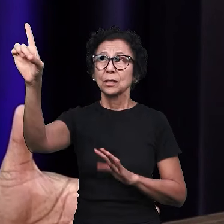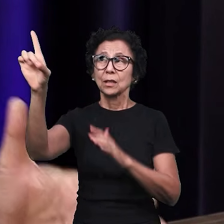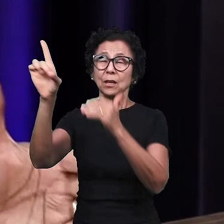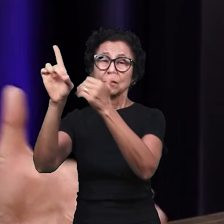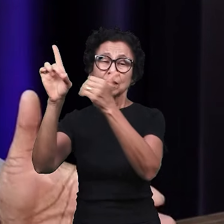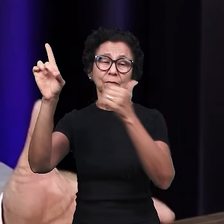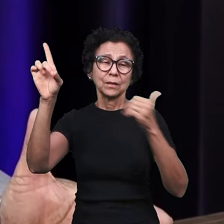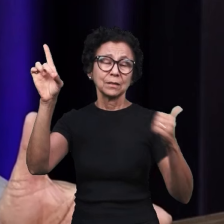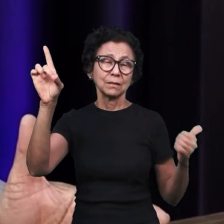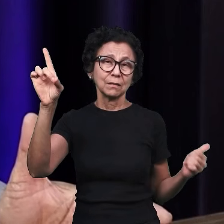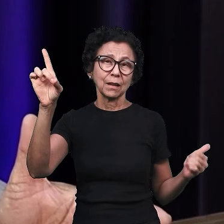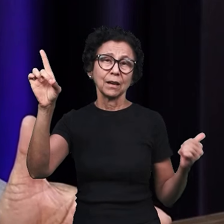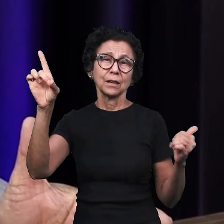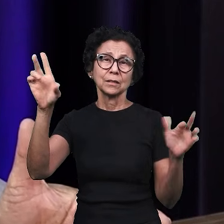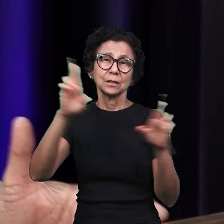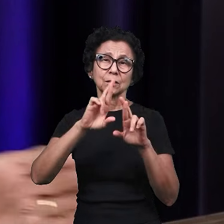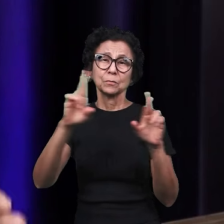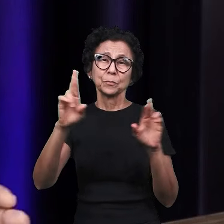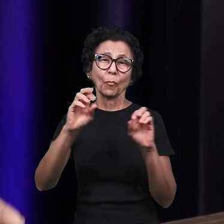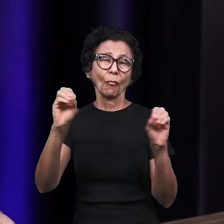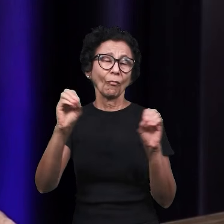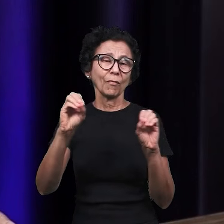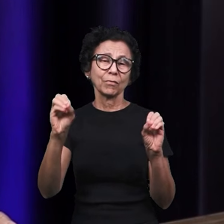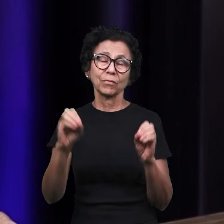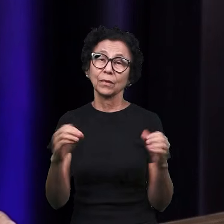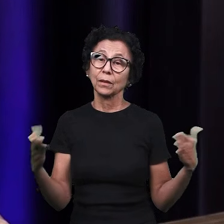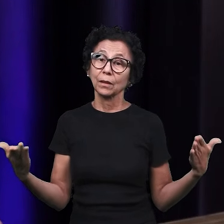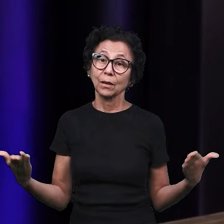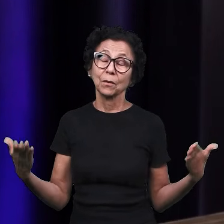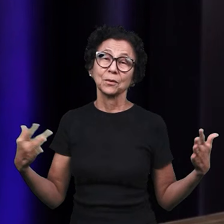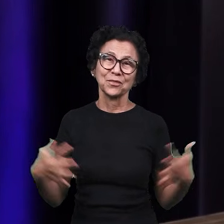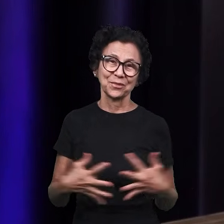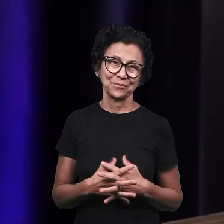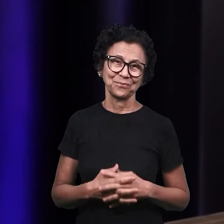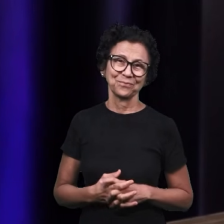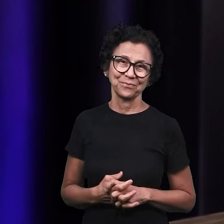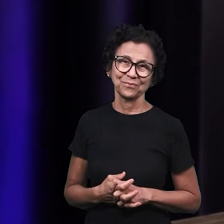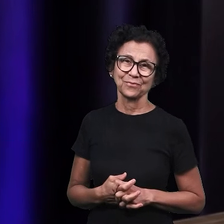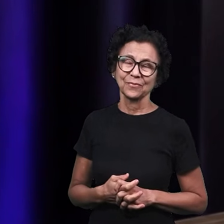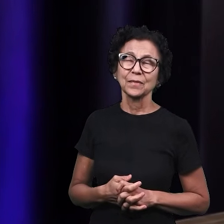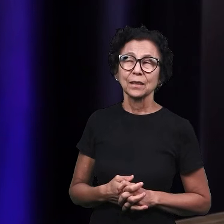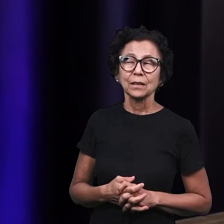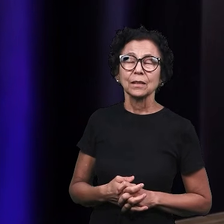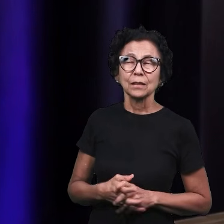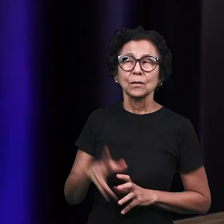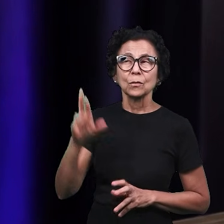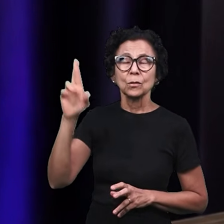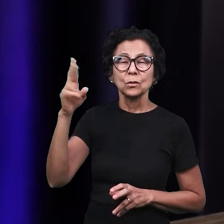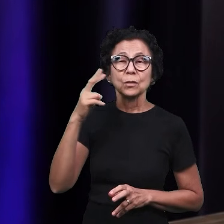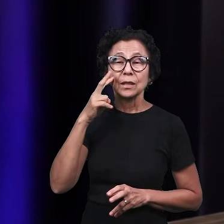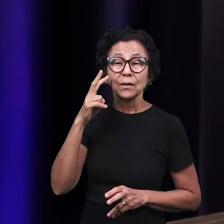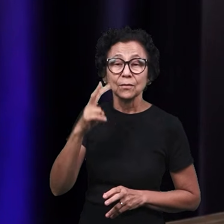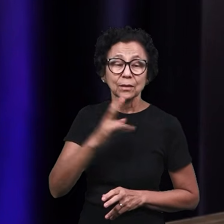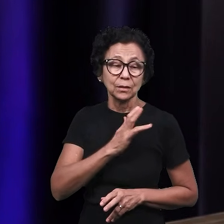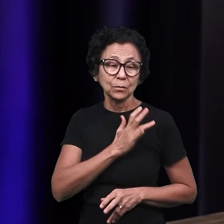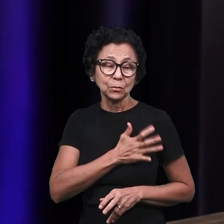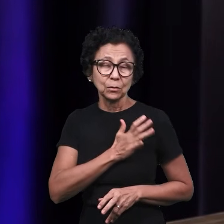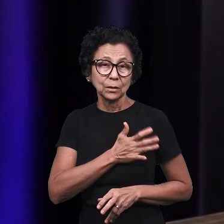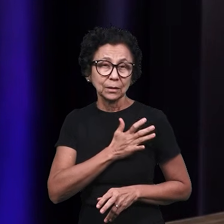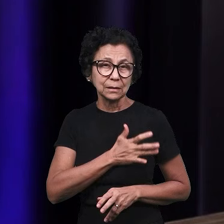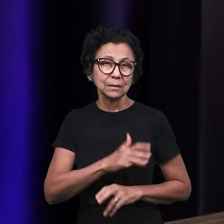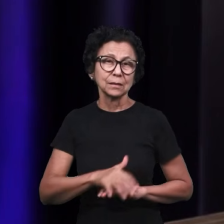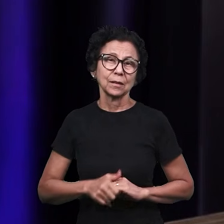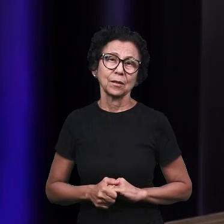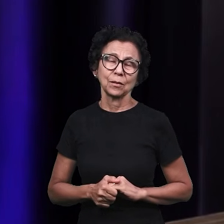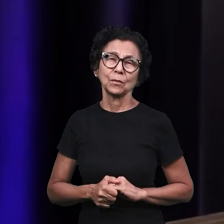Deus, desse relacionamento do homem com Deus. E isso hoje é o que o Senhor quer ver em nós, encontrar em nós.